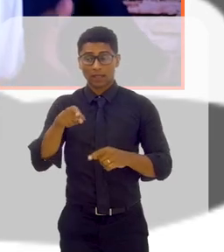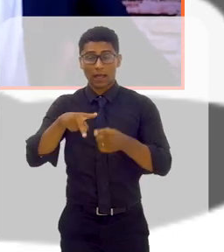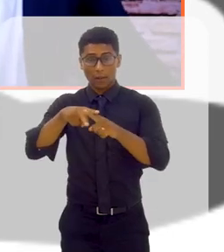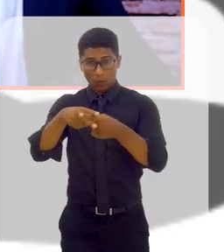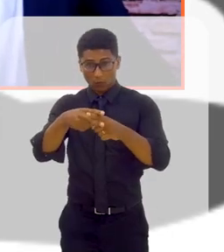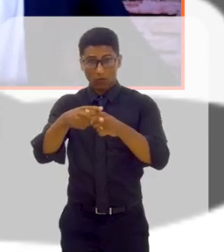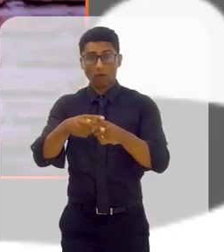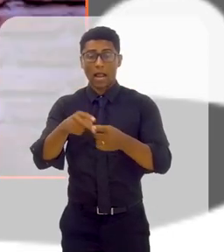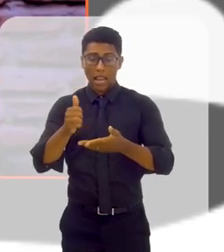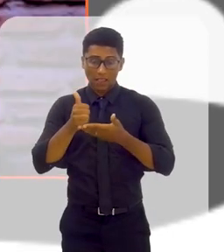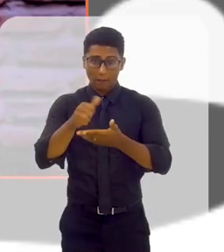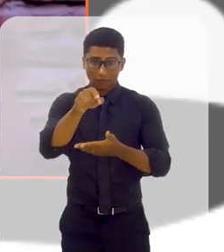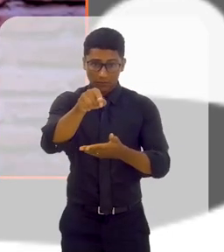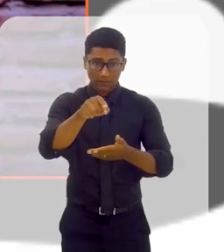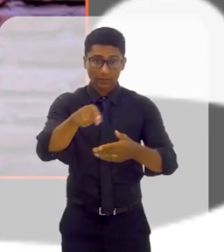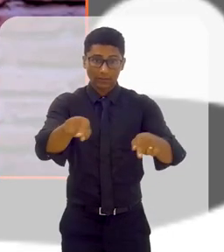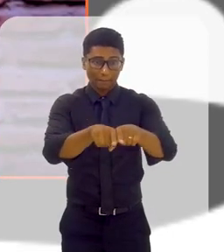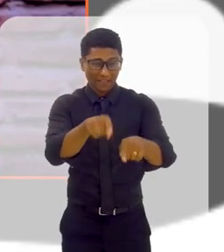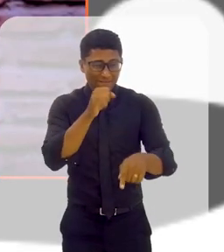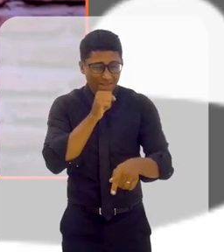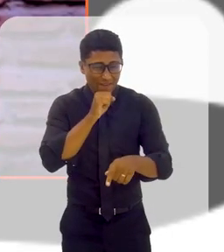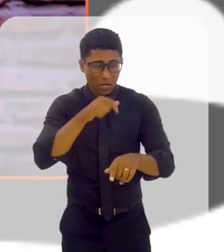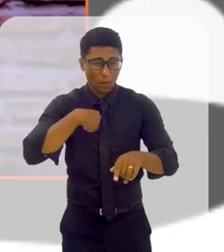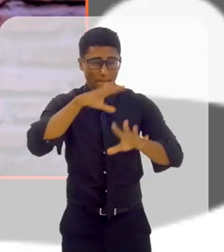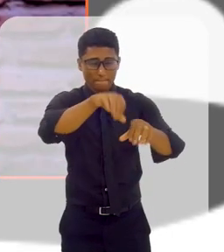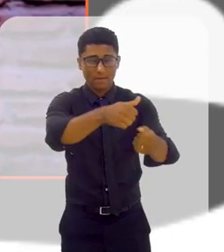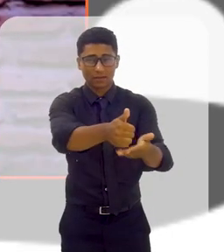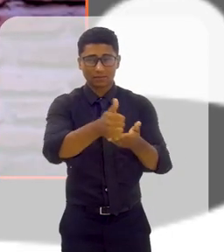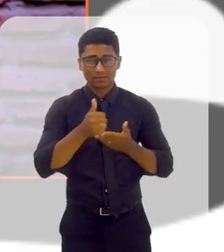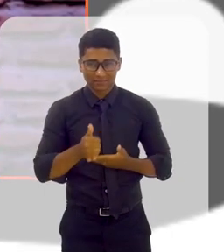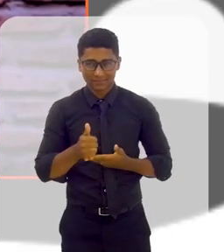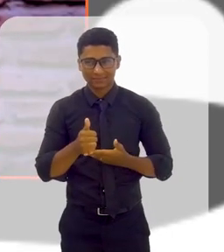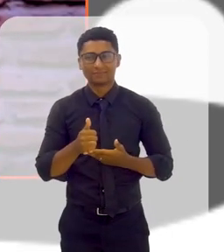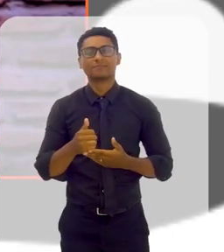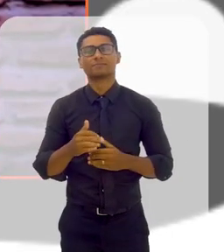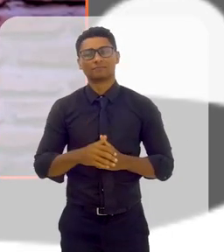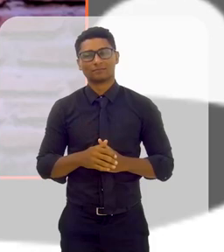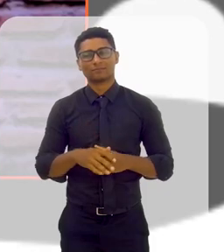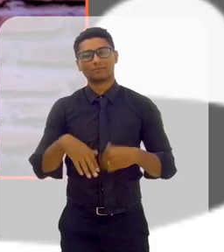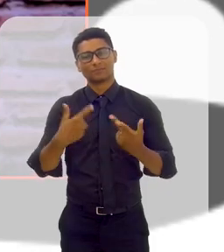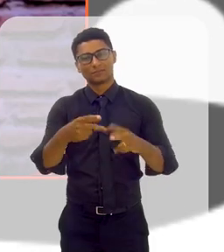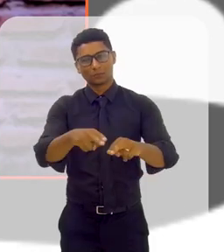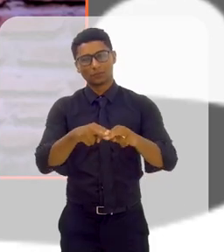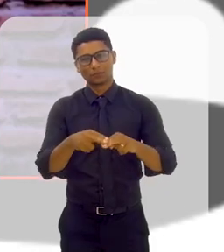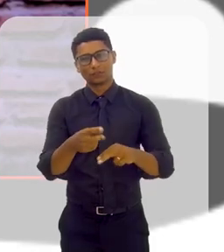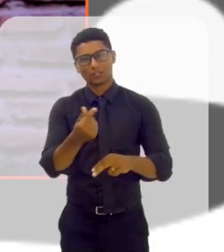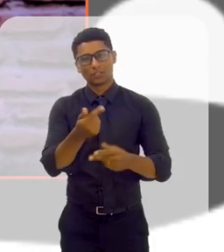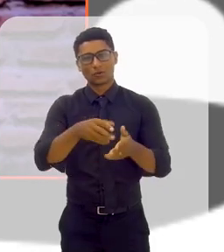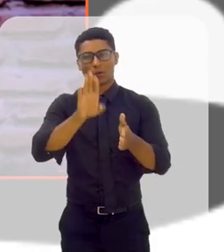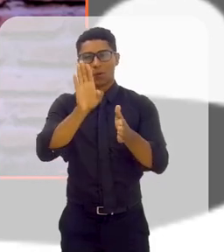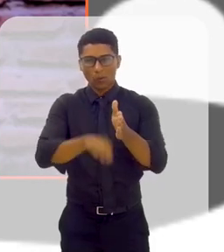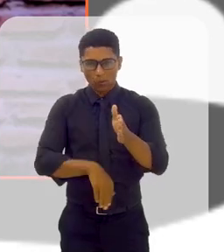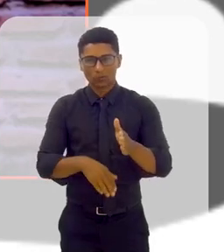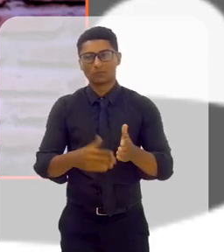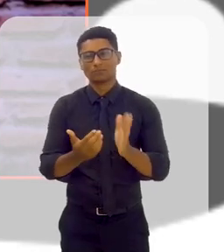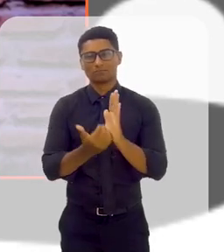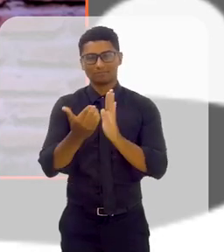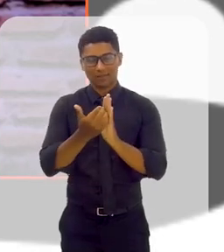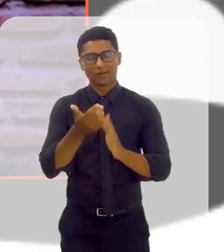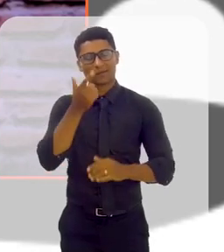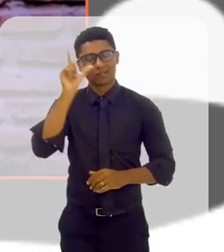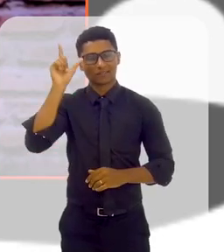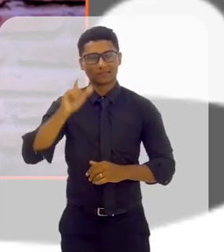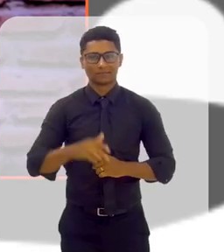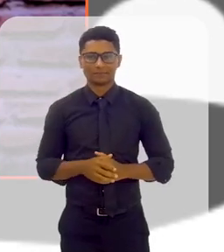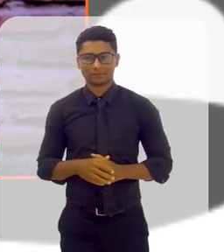você correr manufaturado e vamos trazer o velho então eu não tenho custo adicional de logística por esse motivo a gente ainda te dar mais um desconto para você